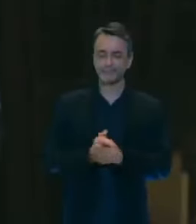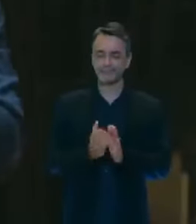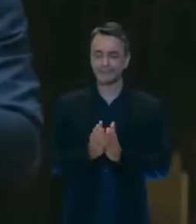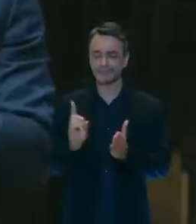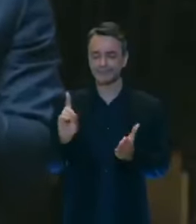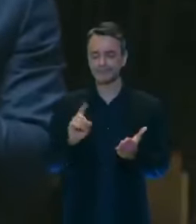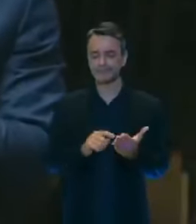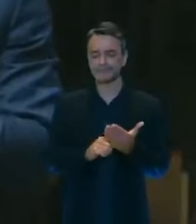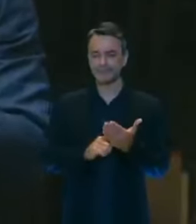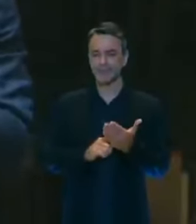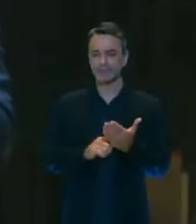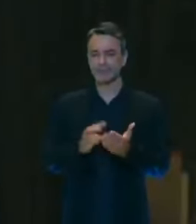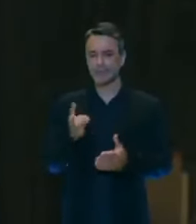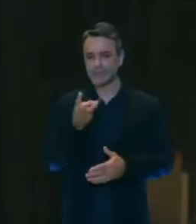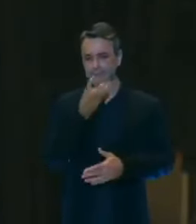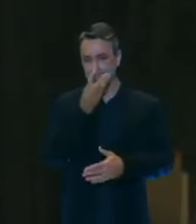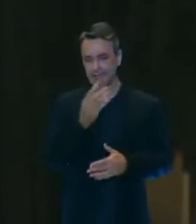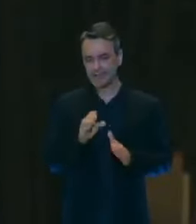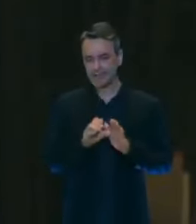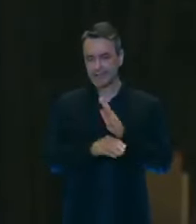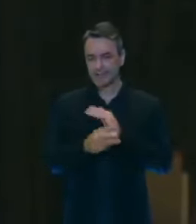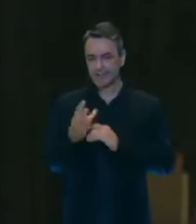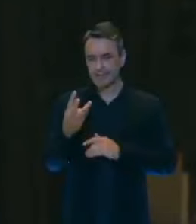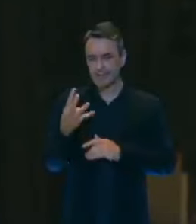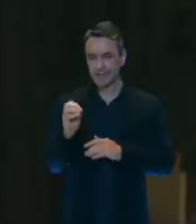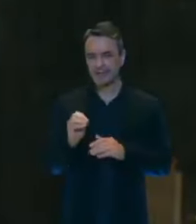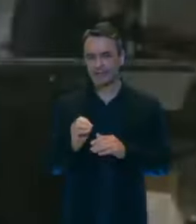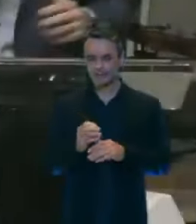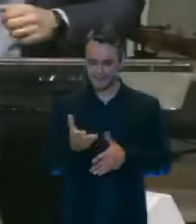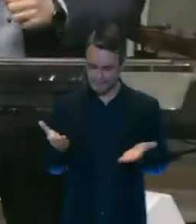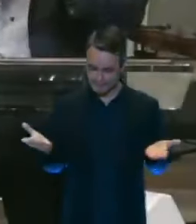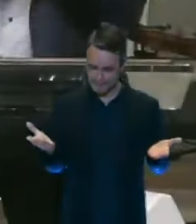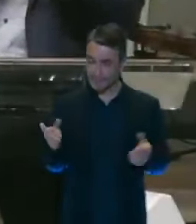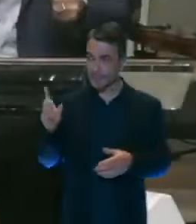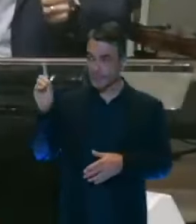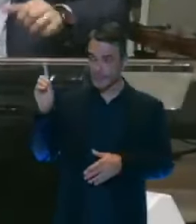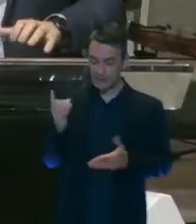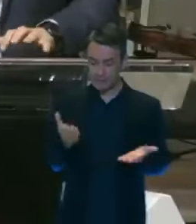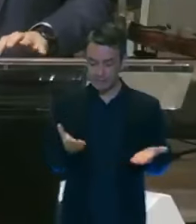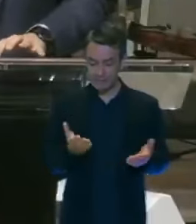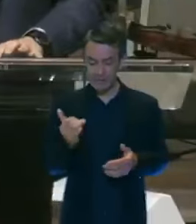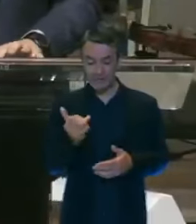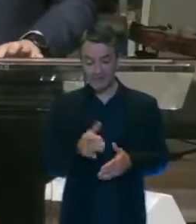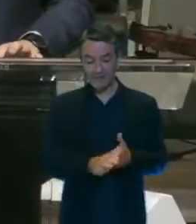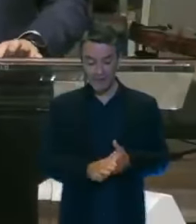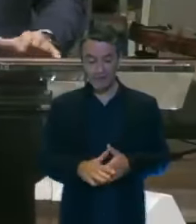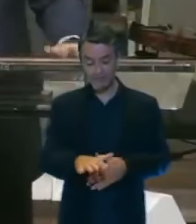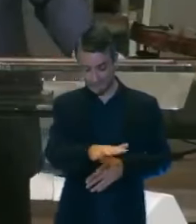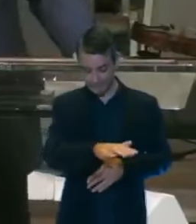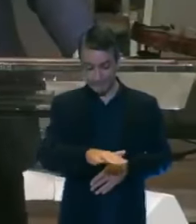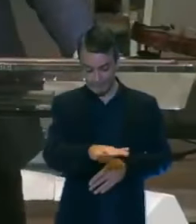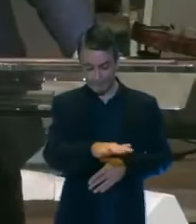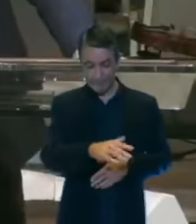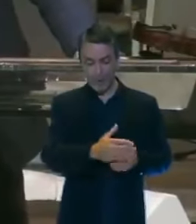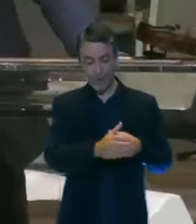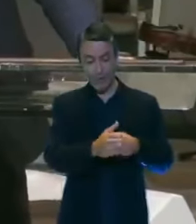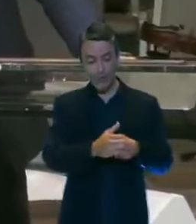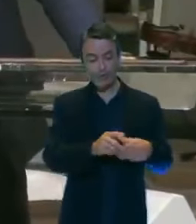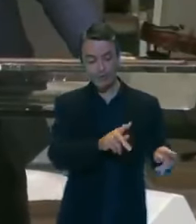a palavra do Senhor: consolem, consolem o meu povo, diz o Deus de